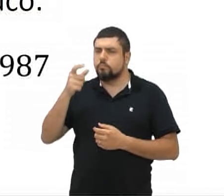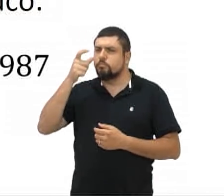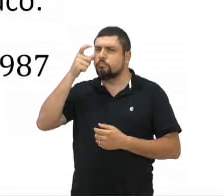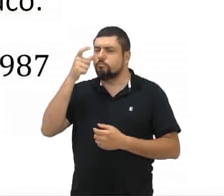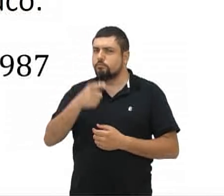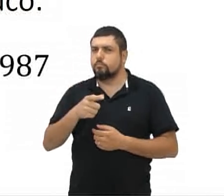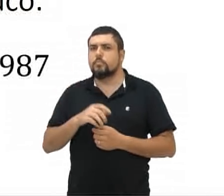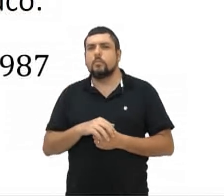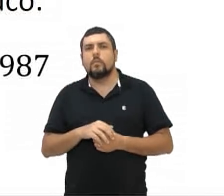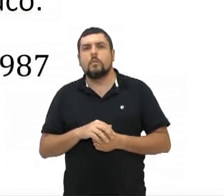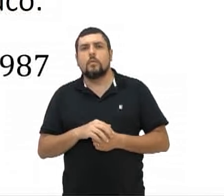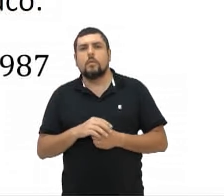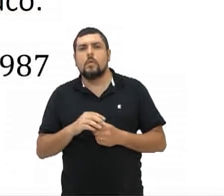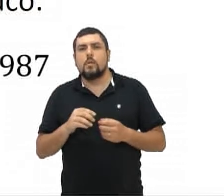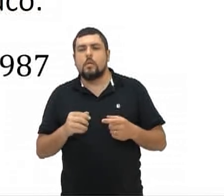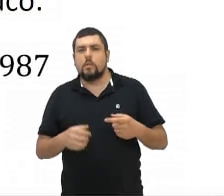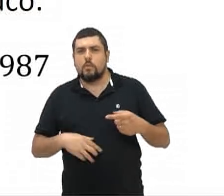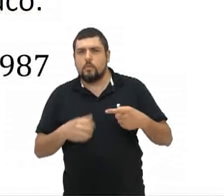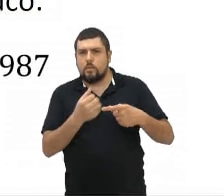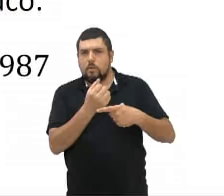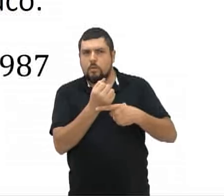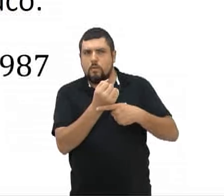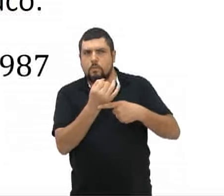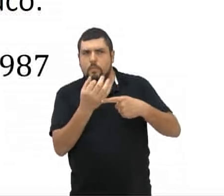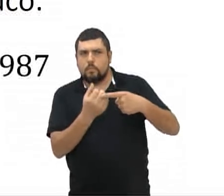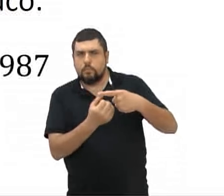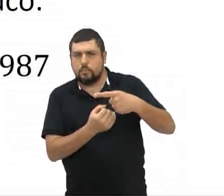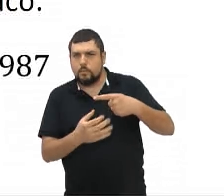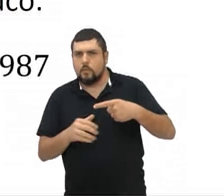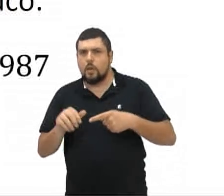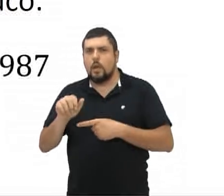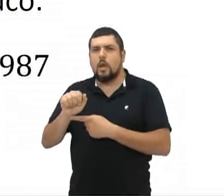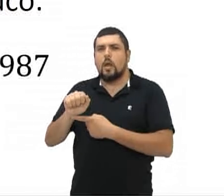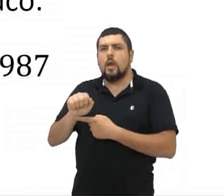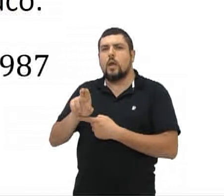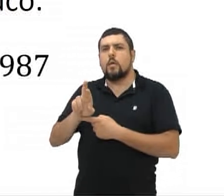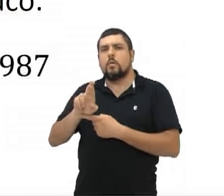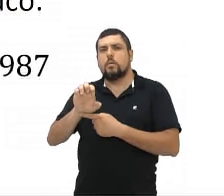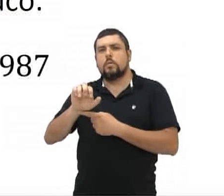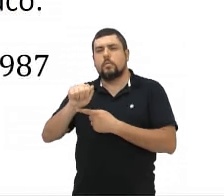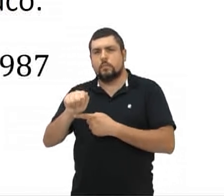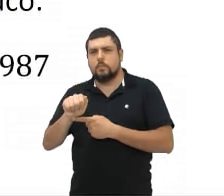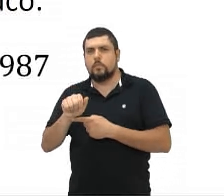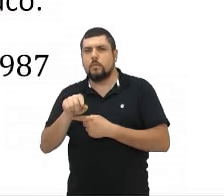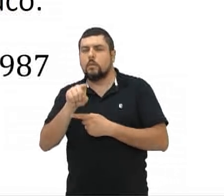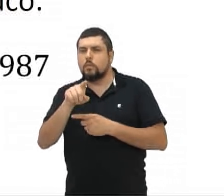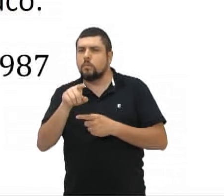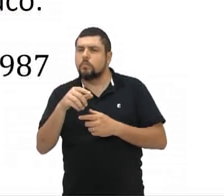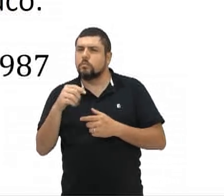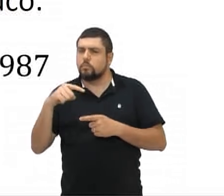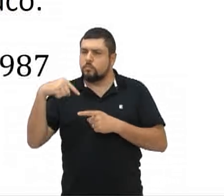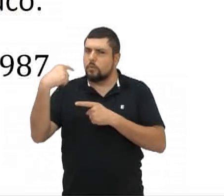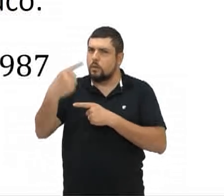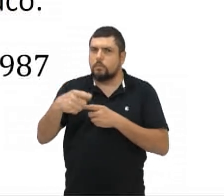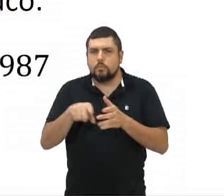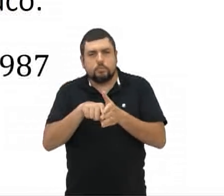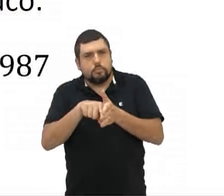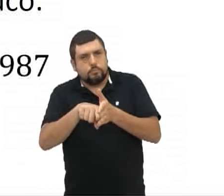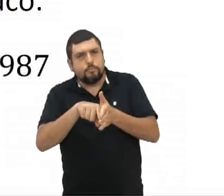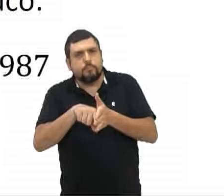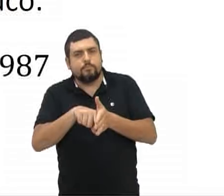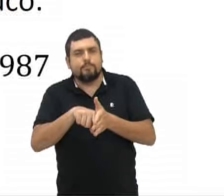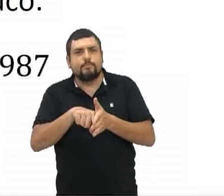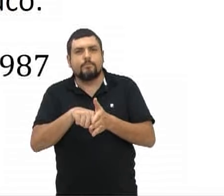matematicamente falando, a proporção áurea, isso é interessante vocês pesquisarem depois sobre proporção áurea, é